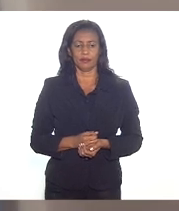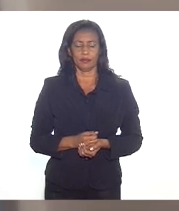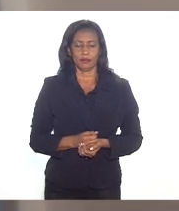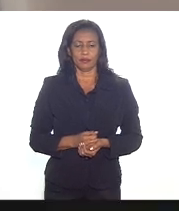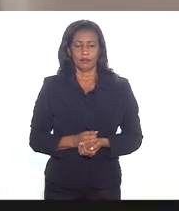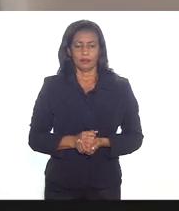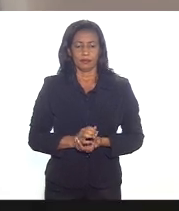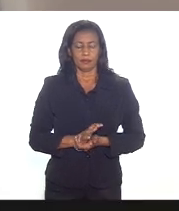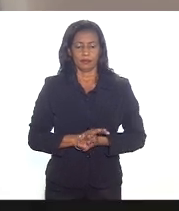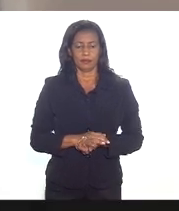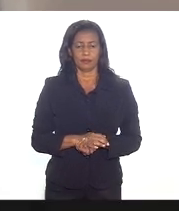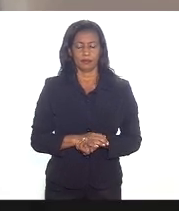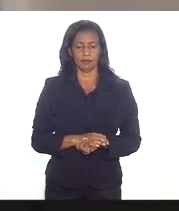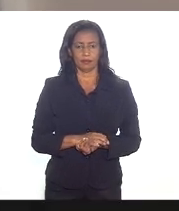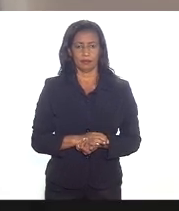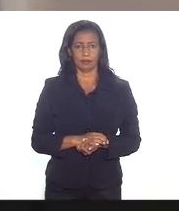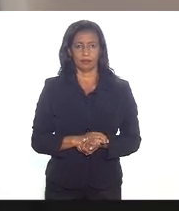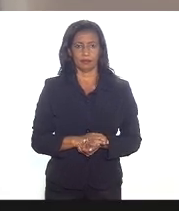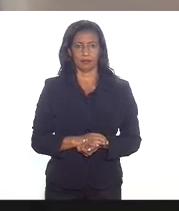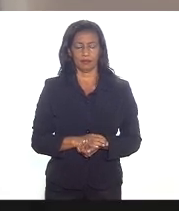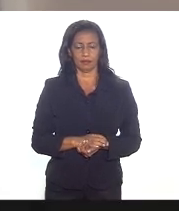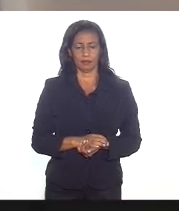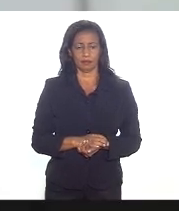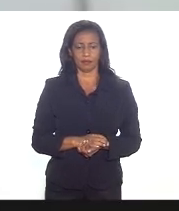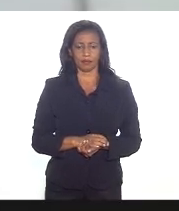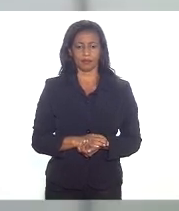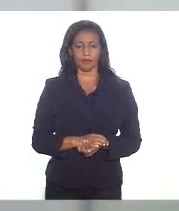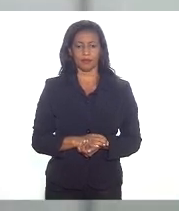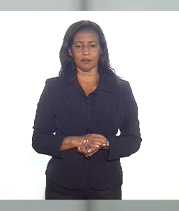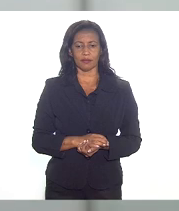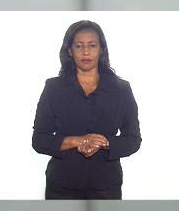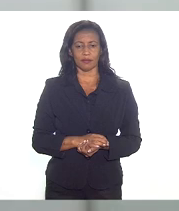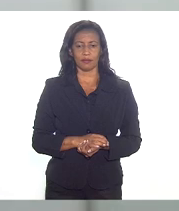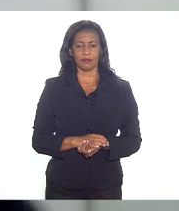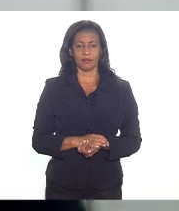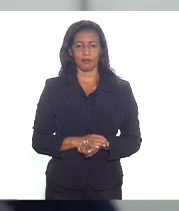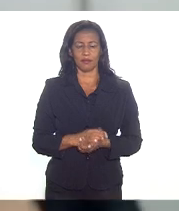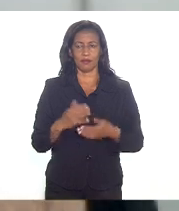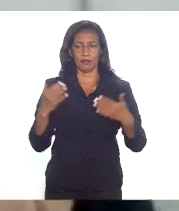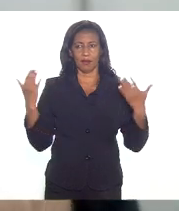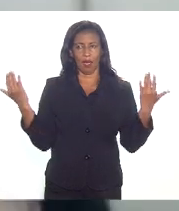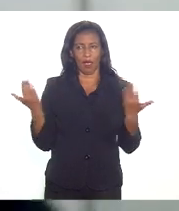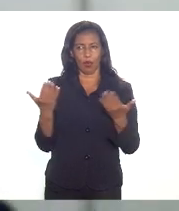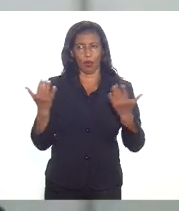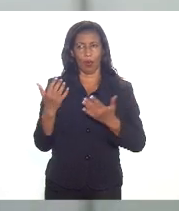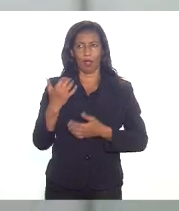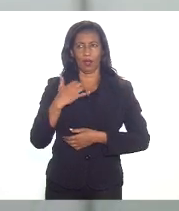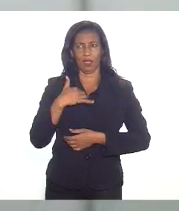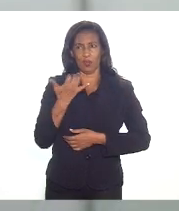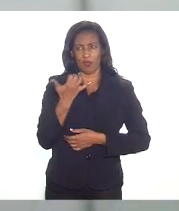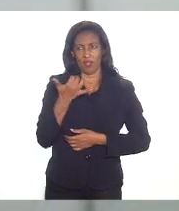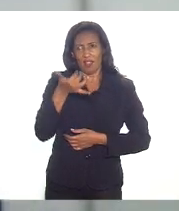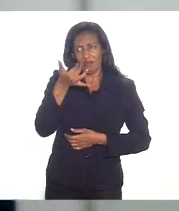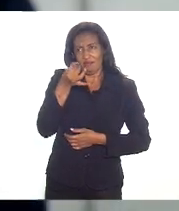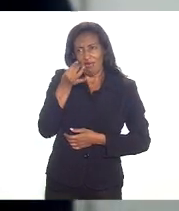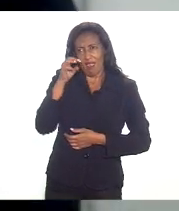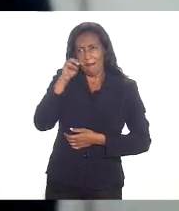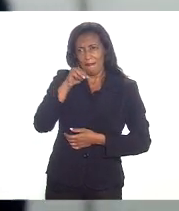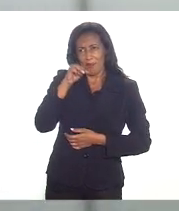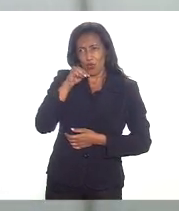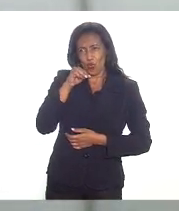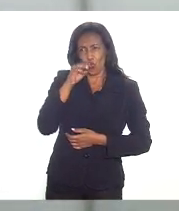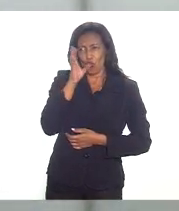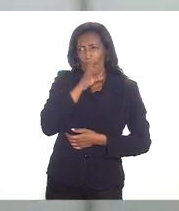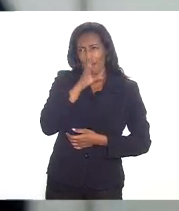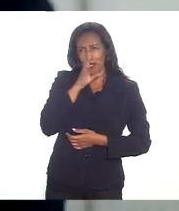Agora eu queria que você... Concluí, deputado. Queria que você desse somente 10 minutos para mim e para a Zeidan, para a gente